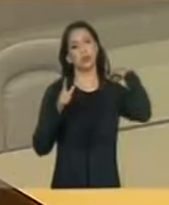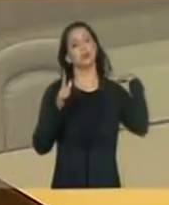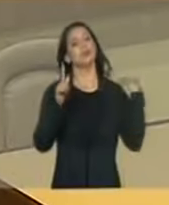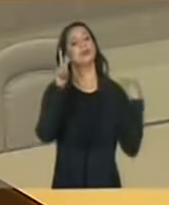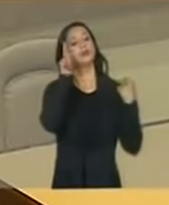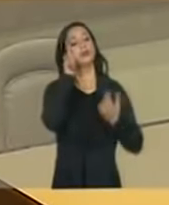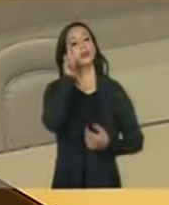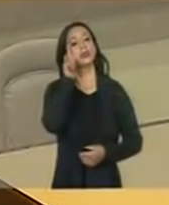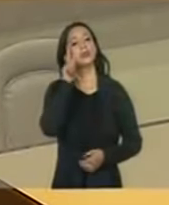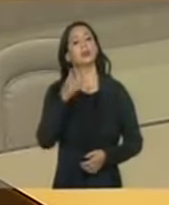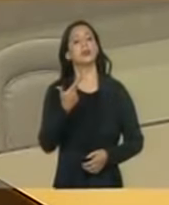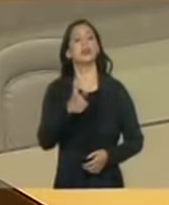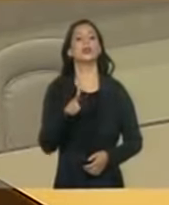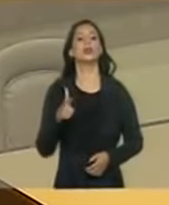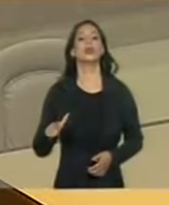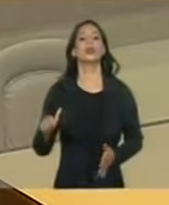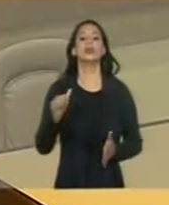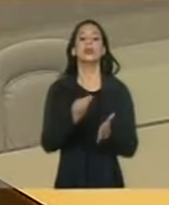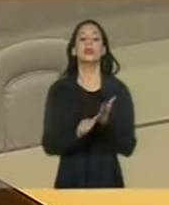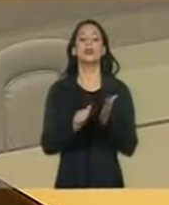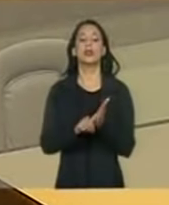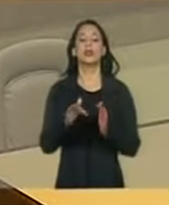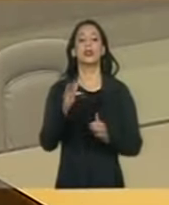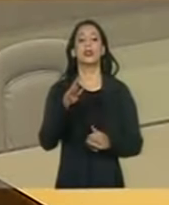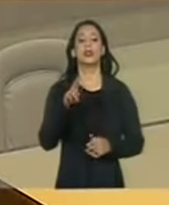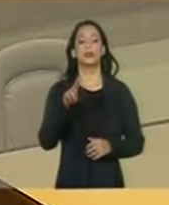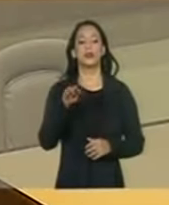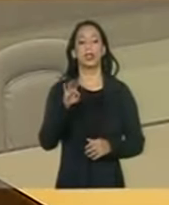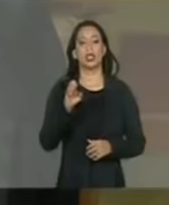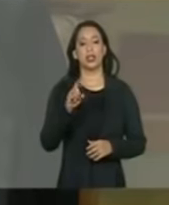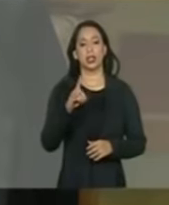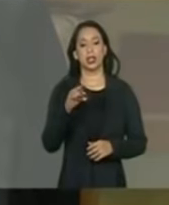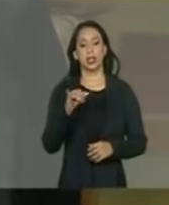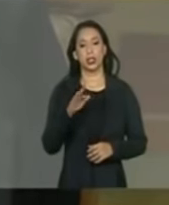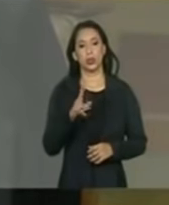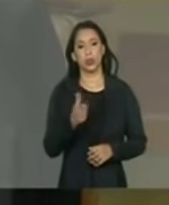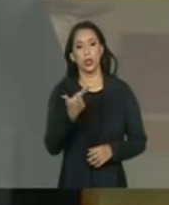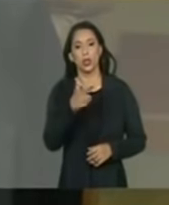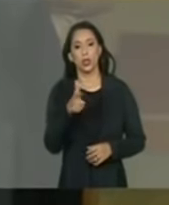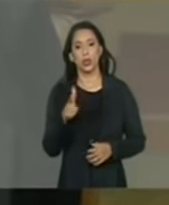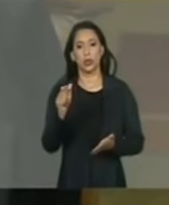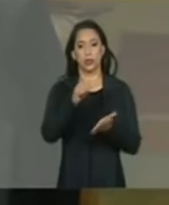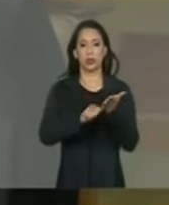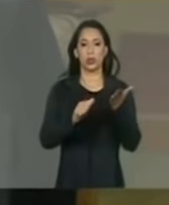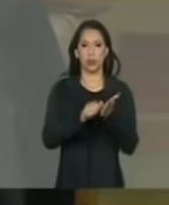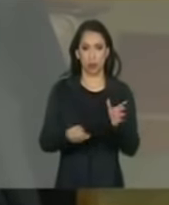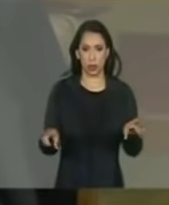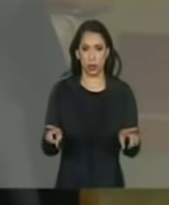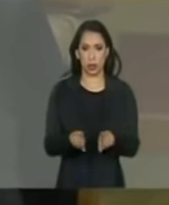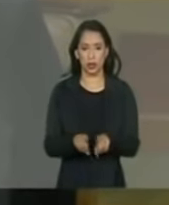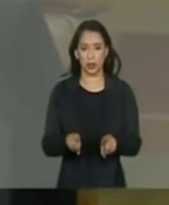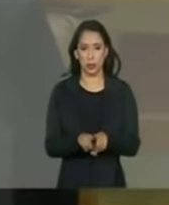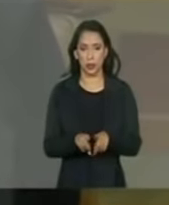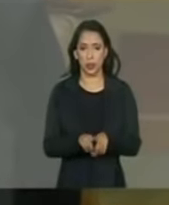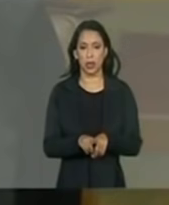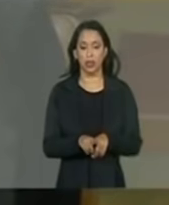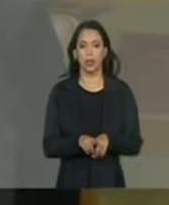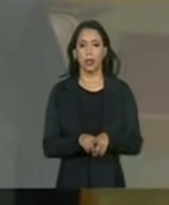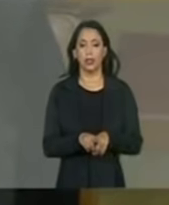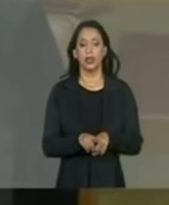autores frederico marques o saudoso professor i antigo colega meu irm alberto max